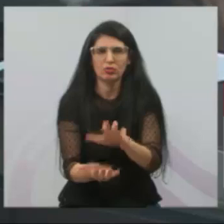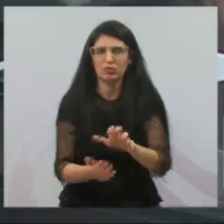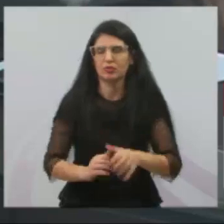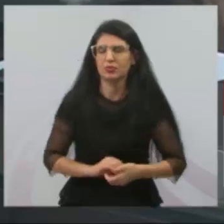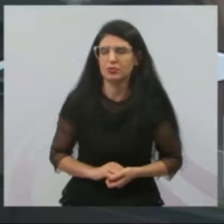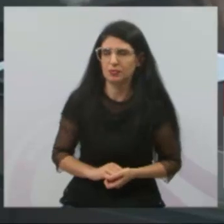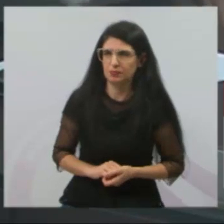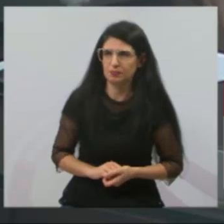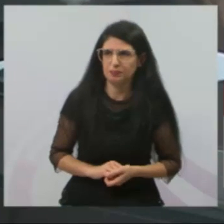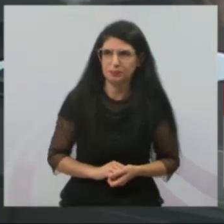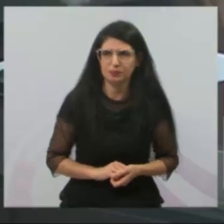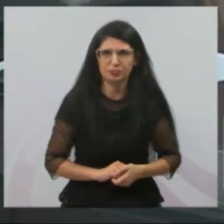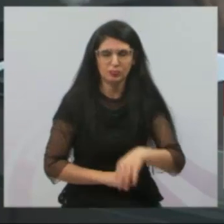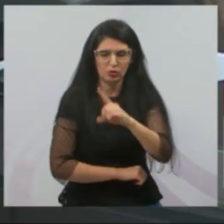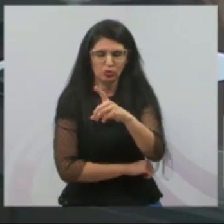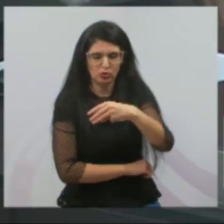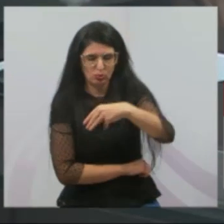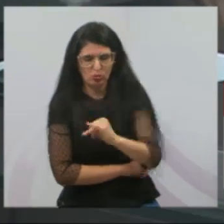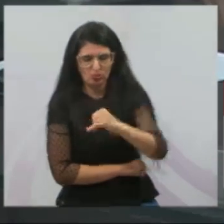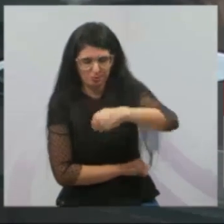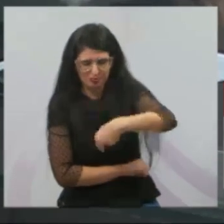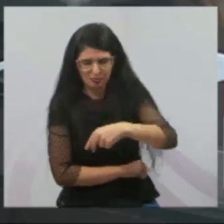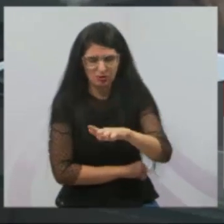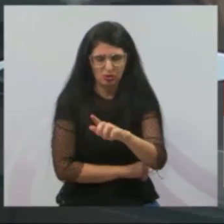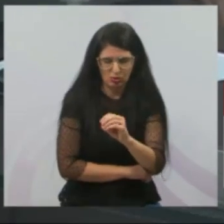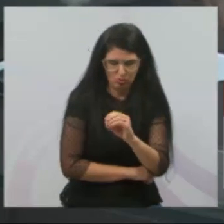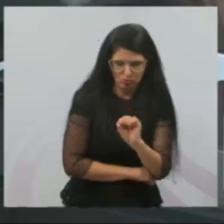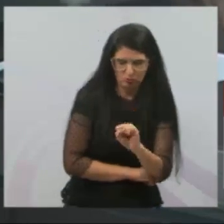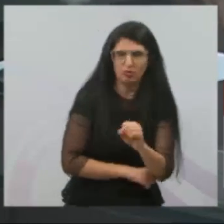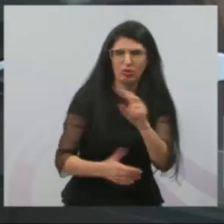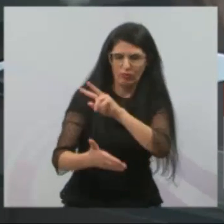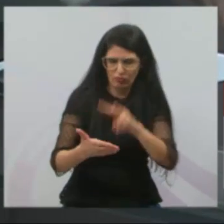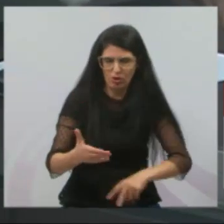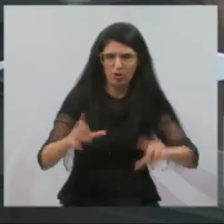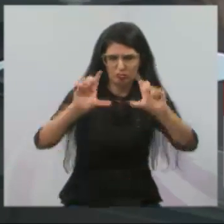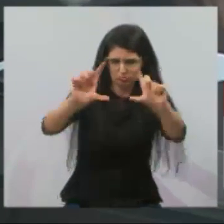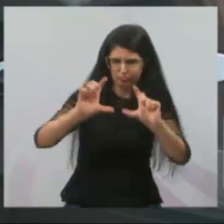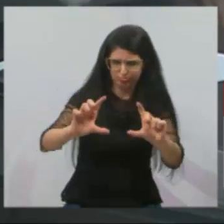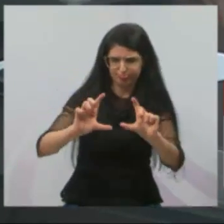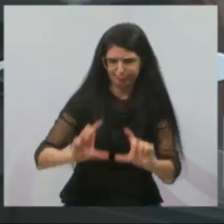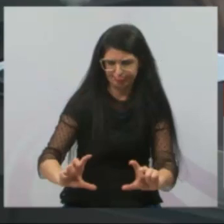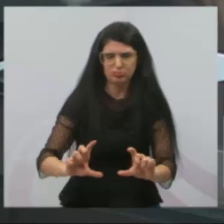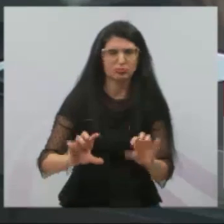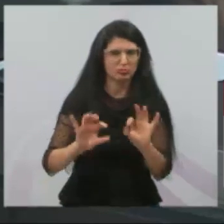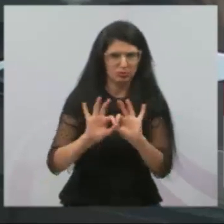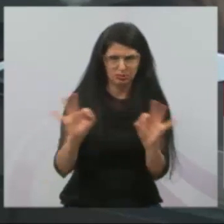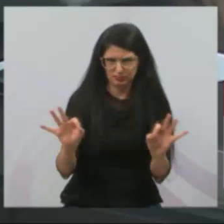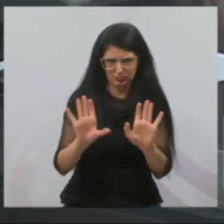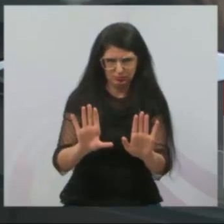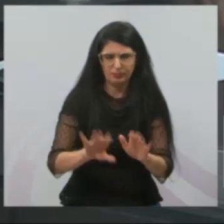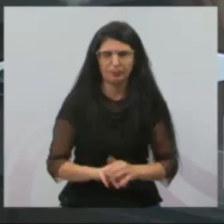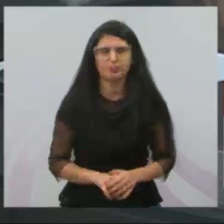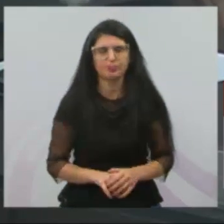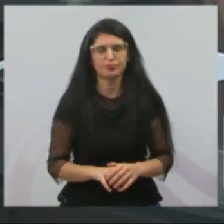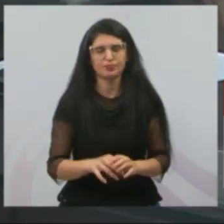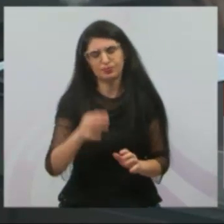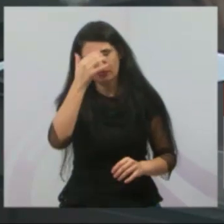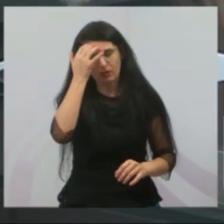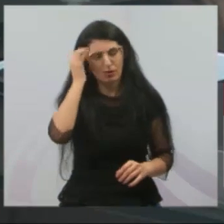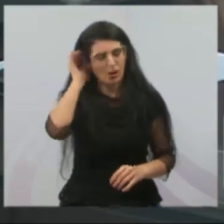O conselheiro Domingos Augusto Tafre, eu vou só ler uns trechos, ele diz que uma das